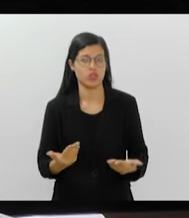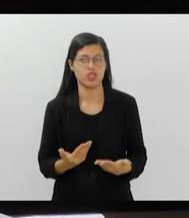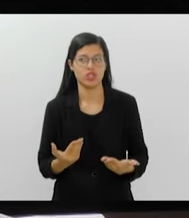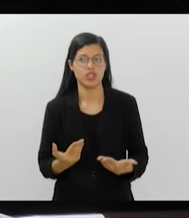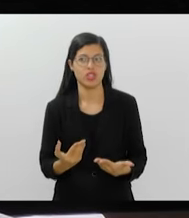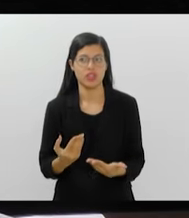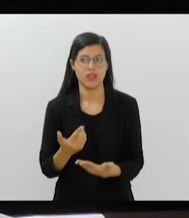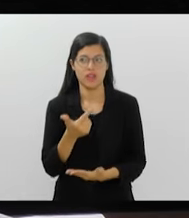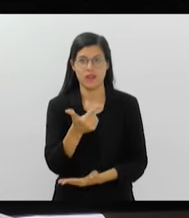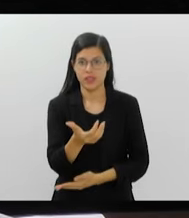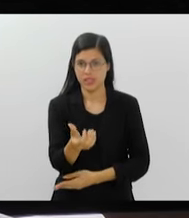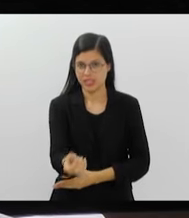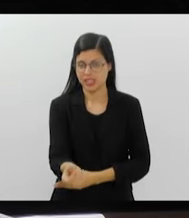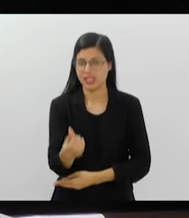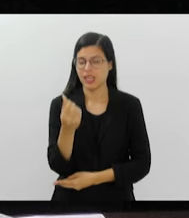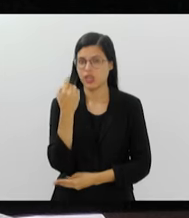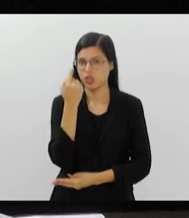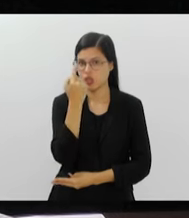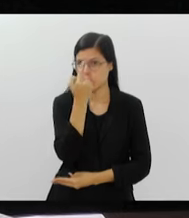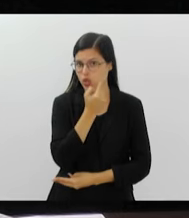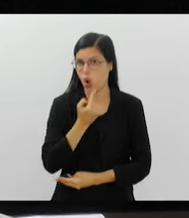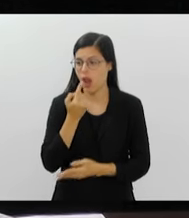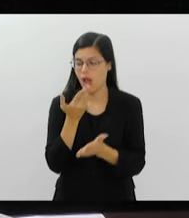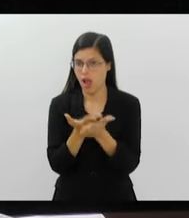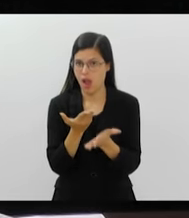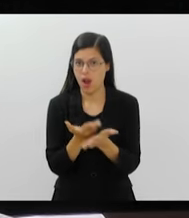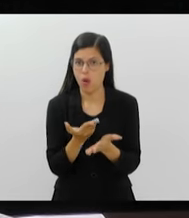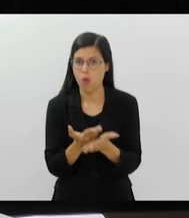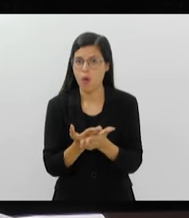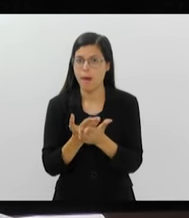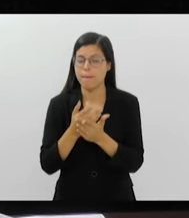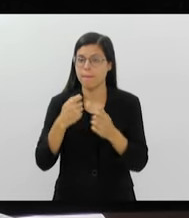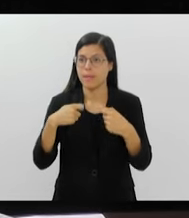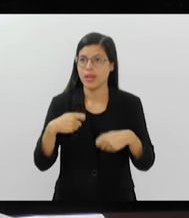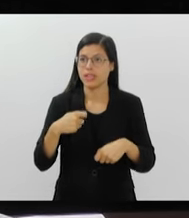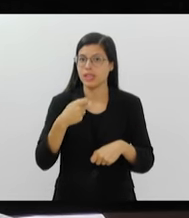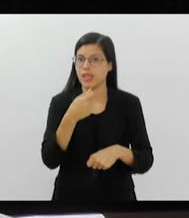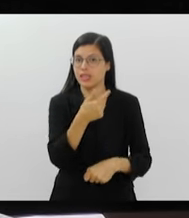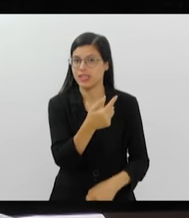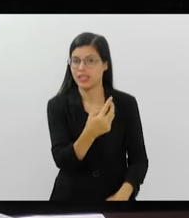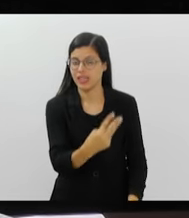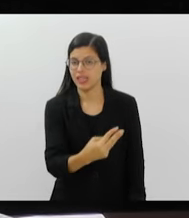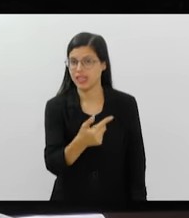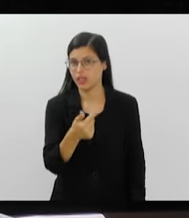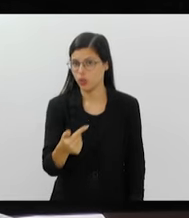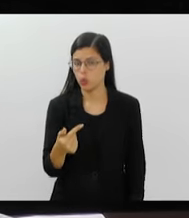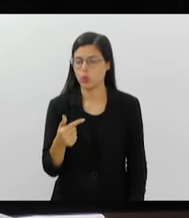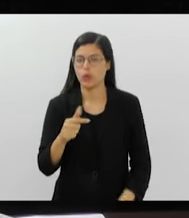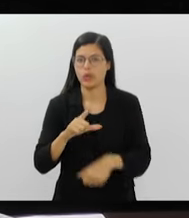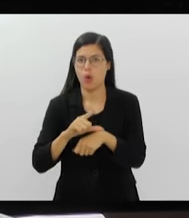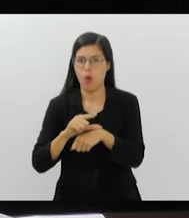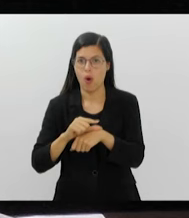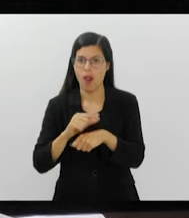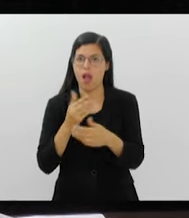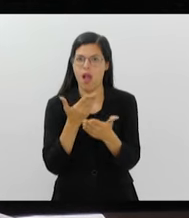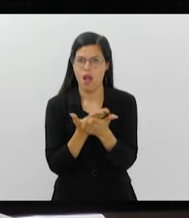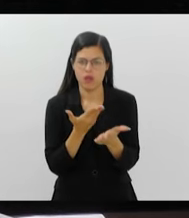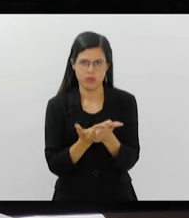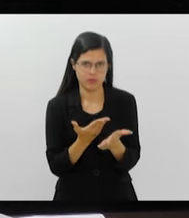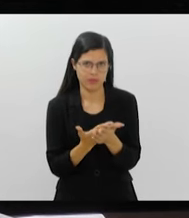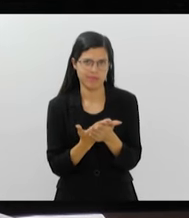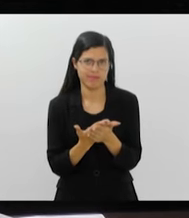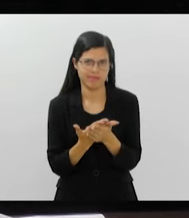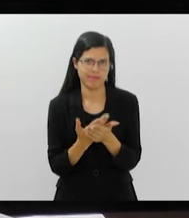suas 26 horas aula, vai ter que passar a dar 32 horas aulas. Isso reflete,